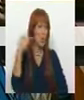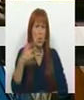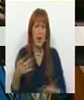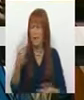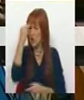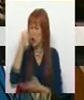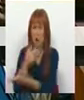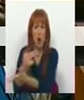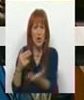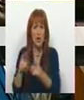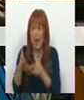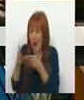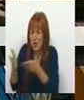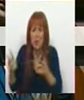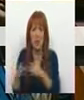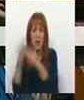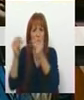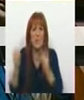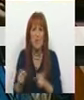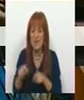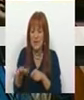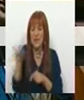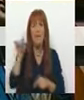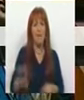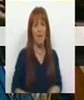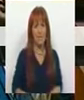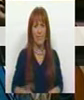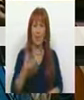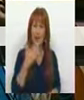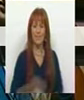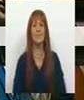única e histórica de ajudar a resolver esta situação.